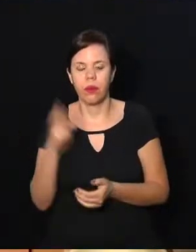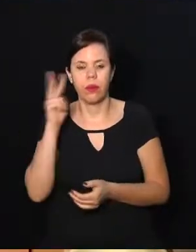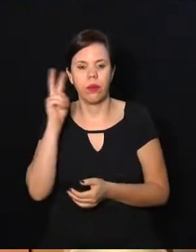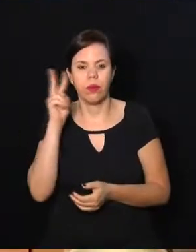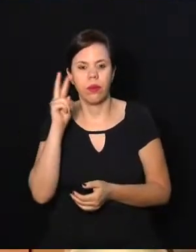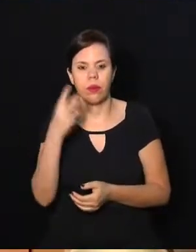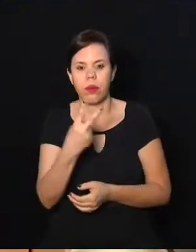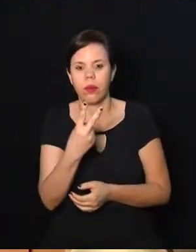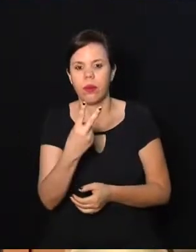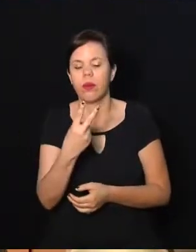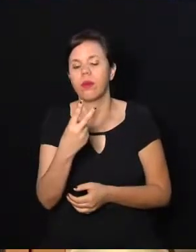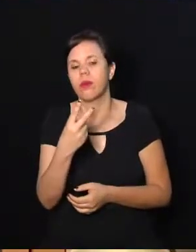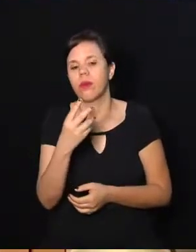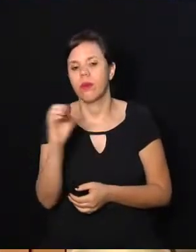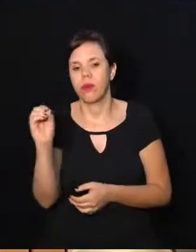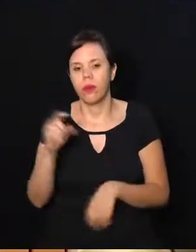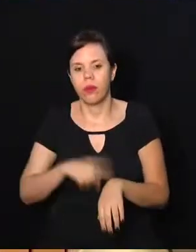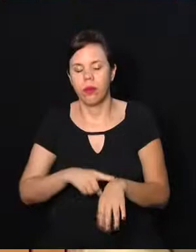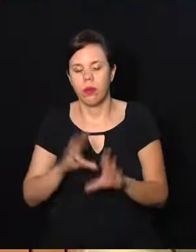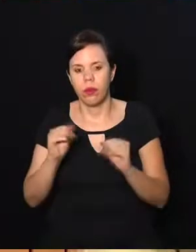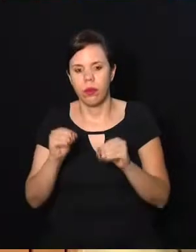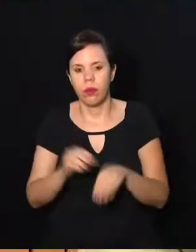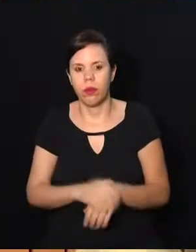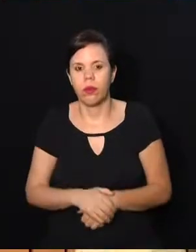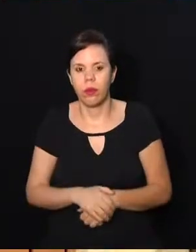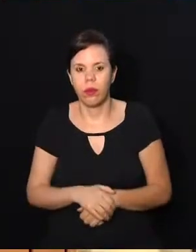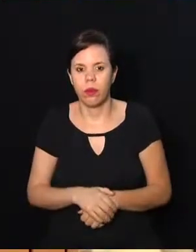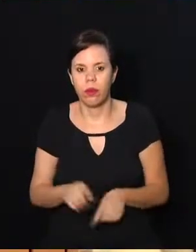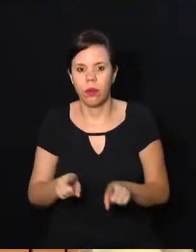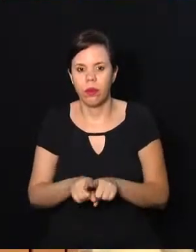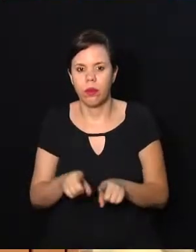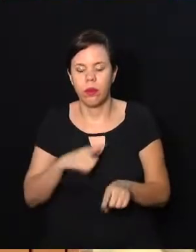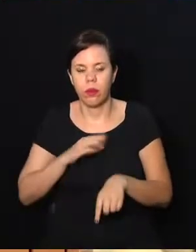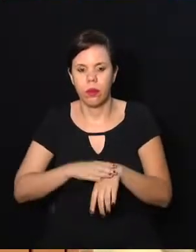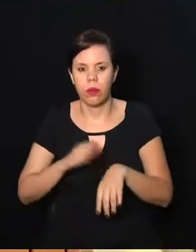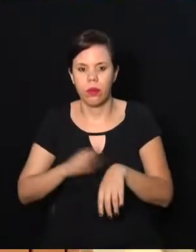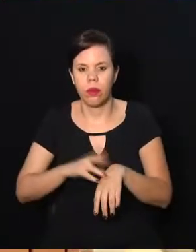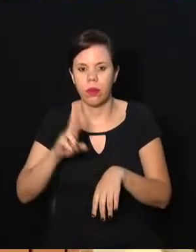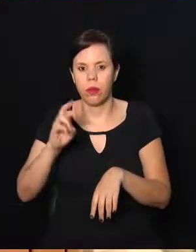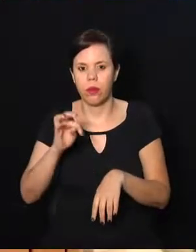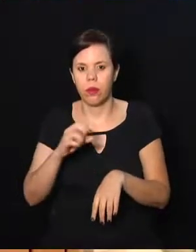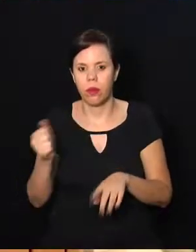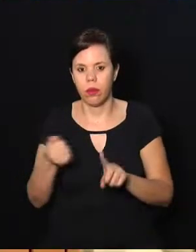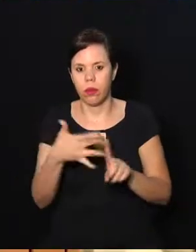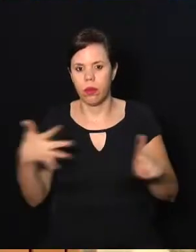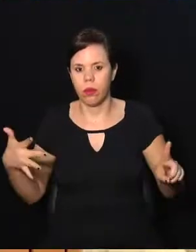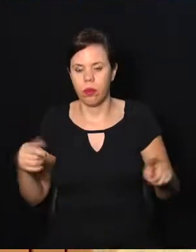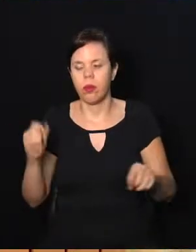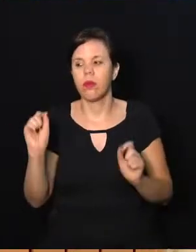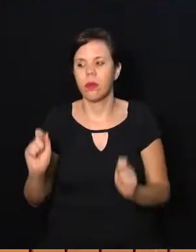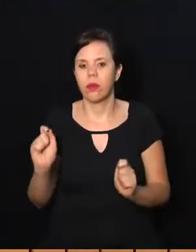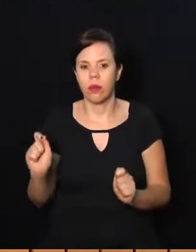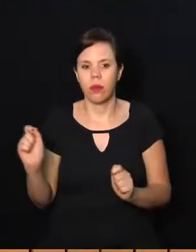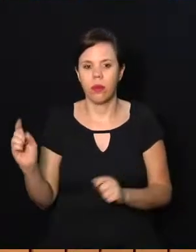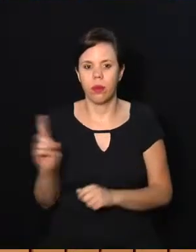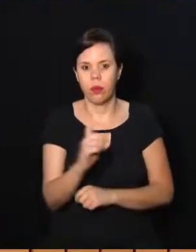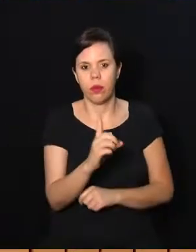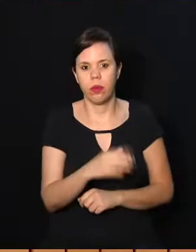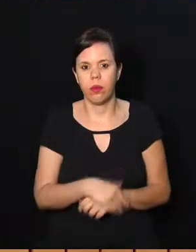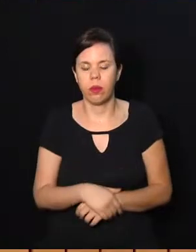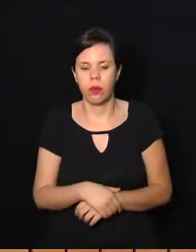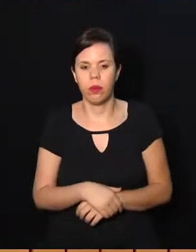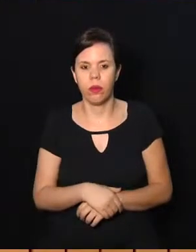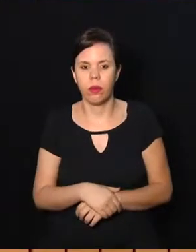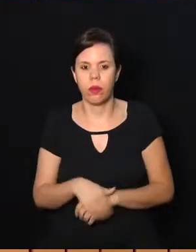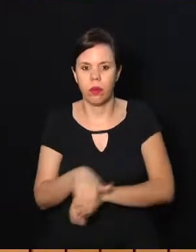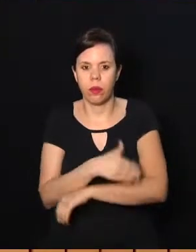às 20 horas, a doutora Renata, que vai fazer uma explanação. Quem puder, vá à comunidade de Pantocrator, que